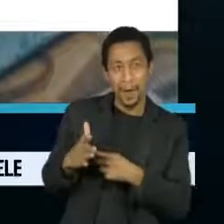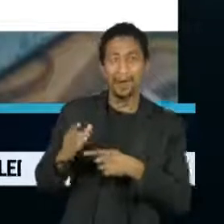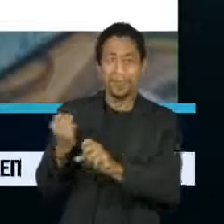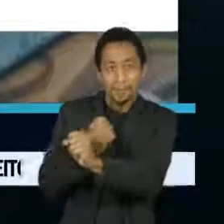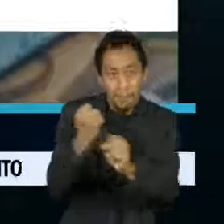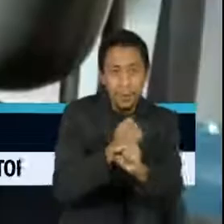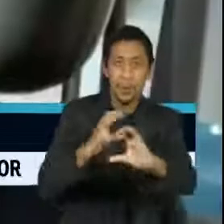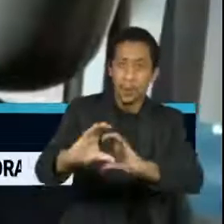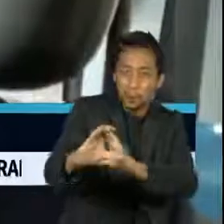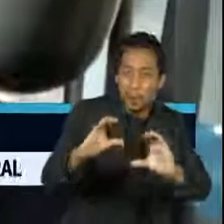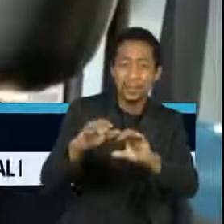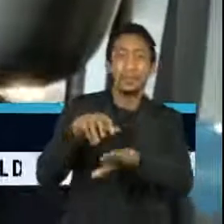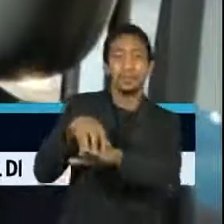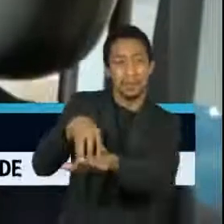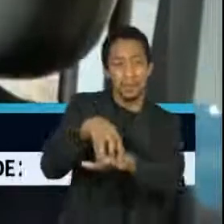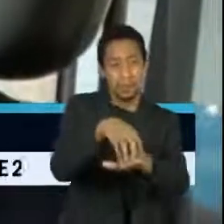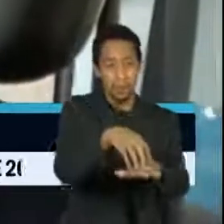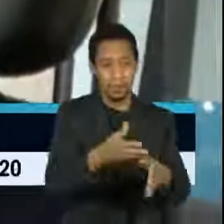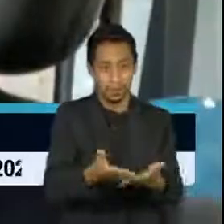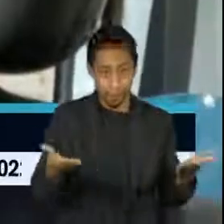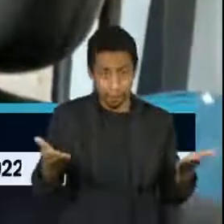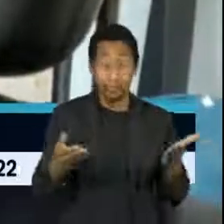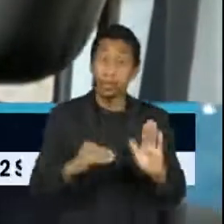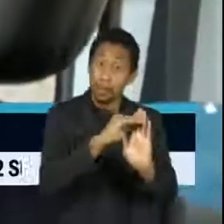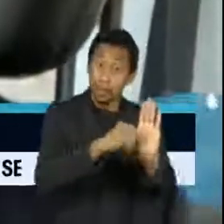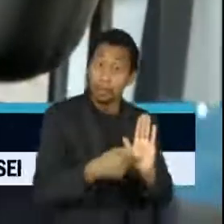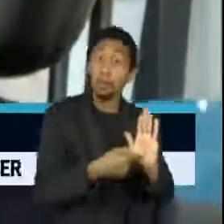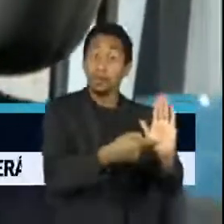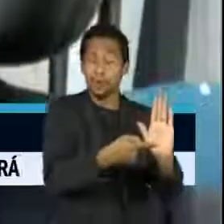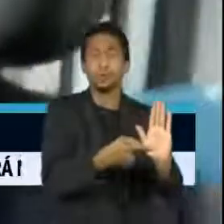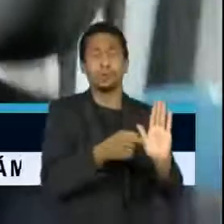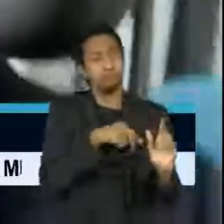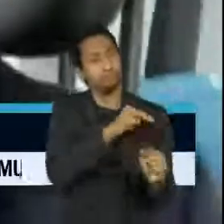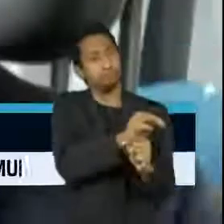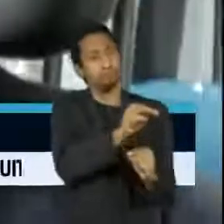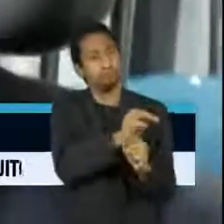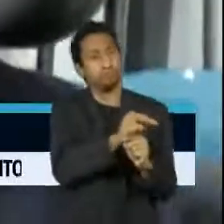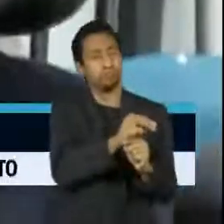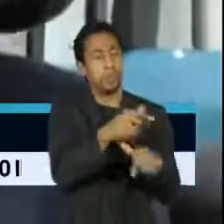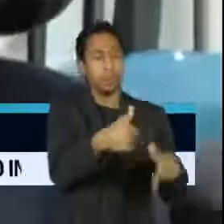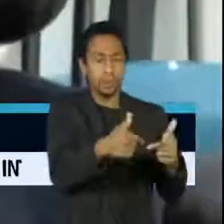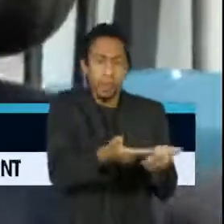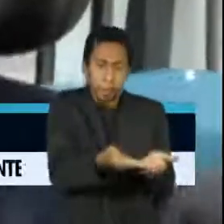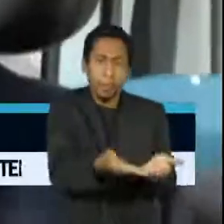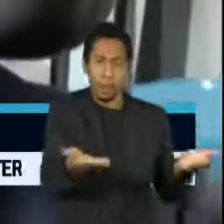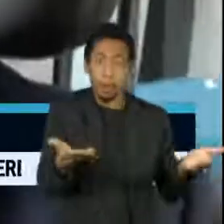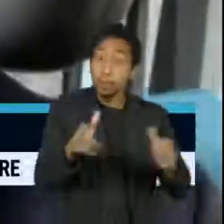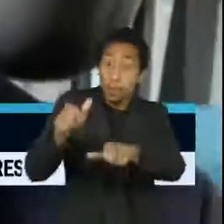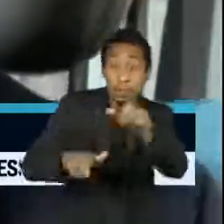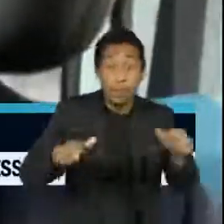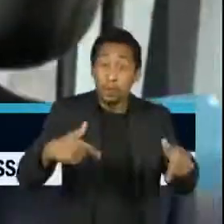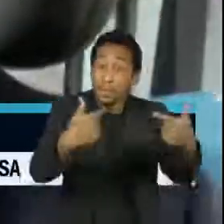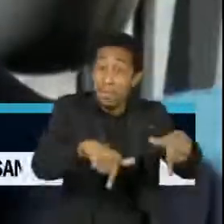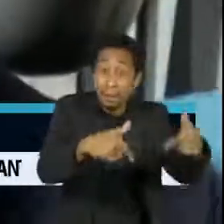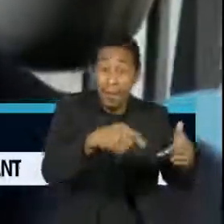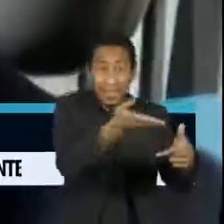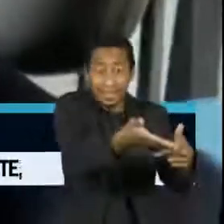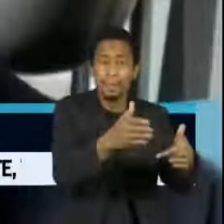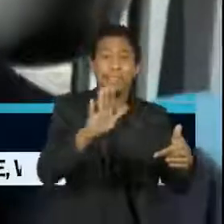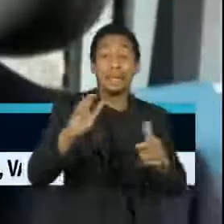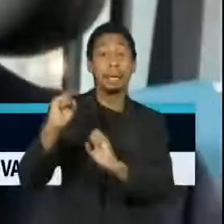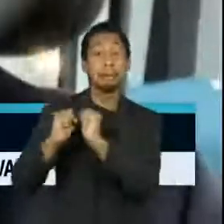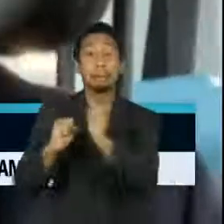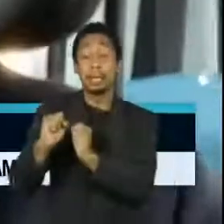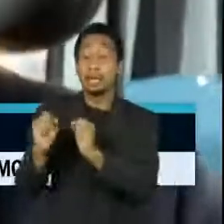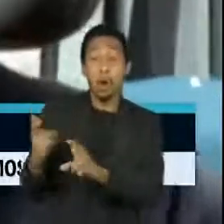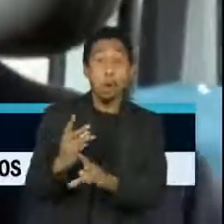e transporte. A medida, ela, além de preservar empregos, porque aquelas empresas que estão com baixo faturamento, elas